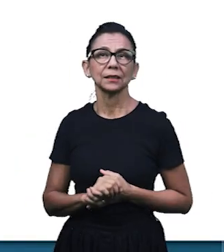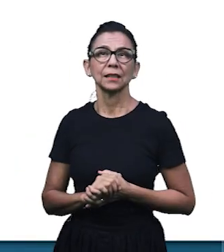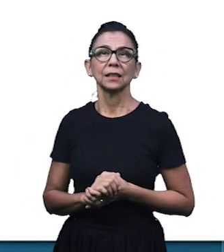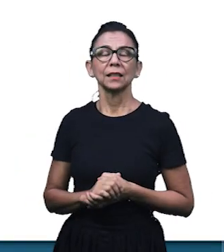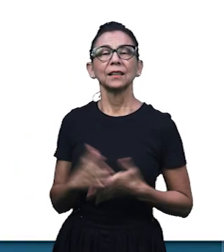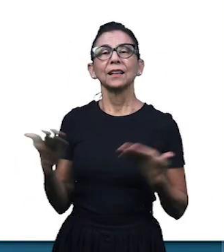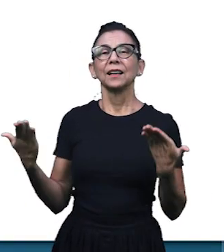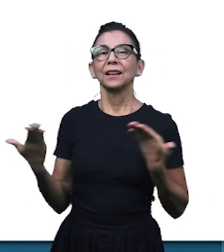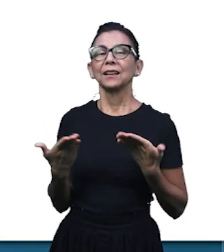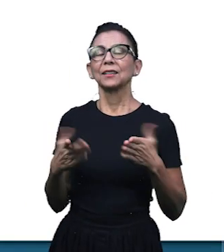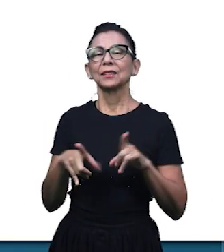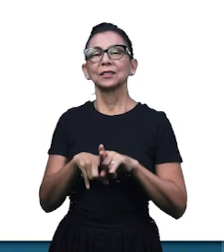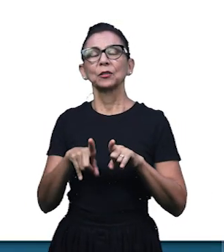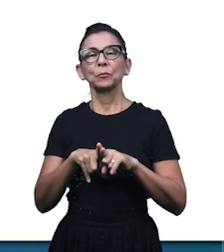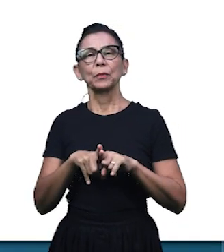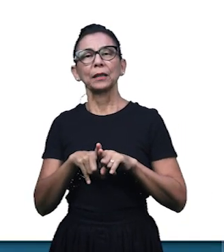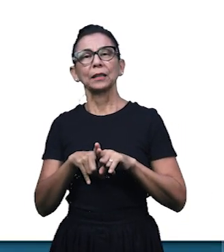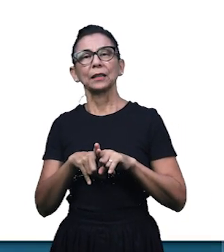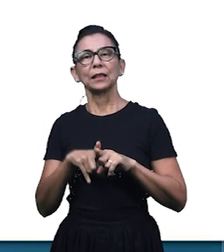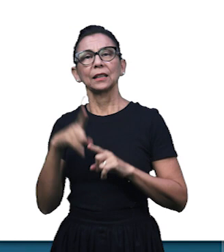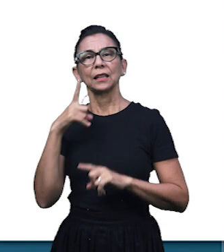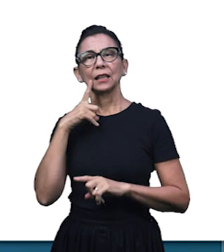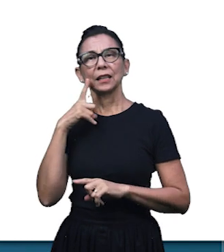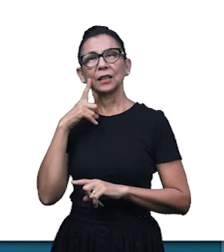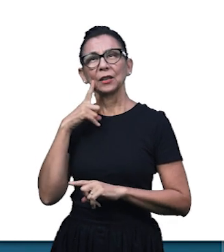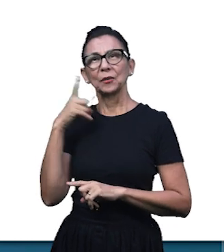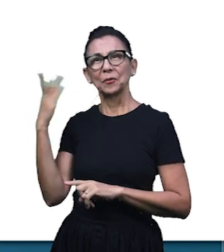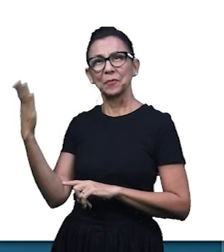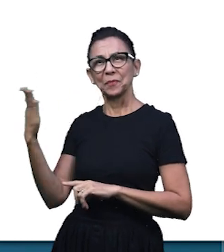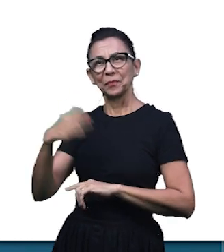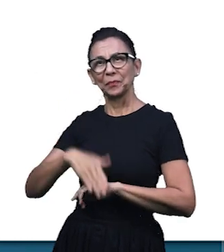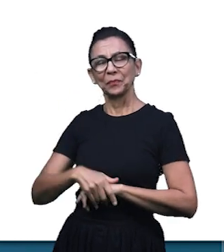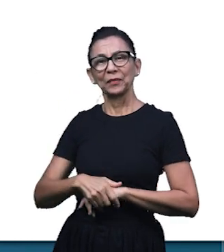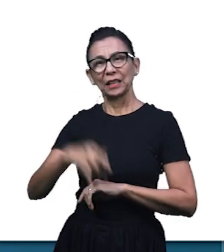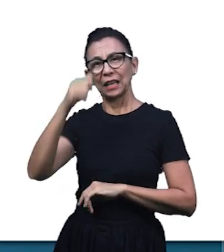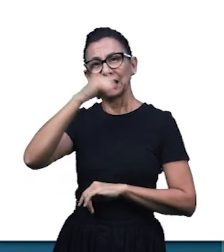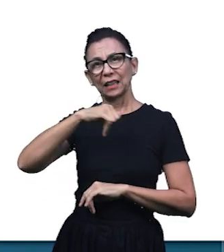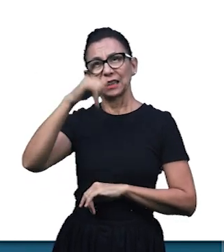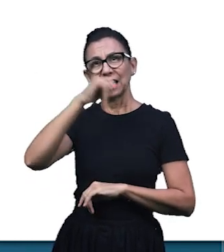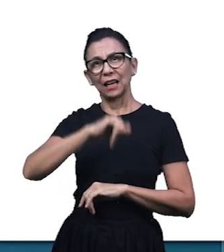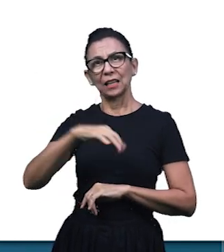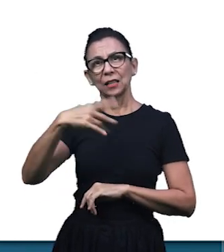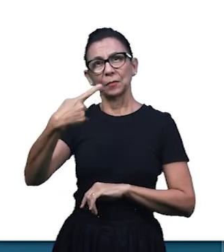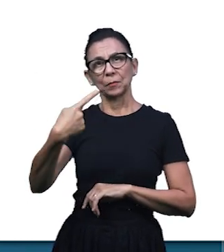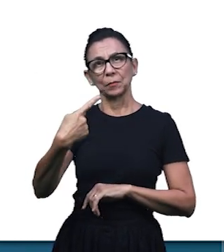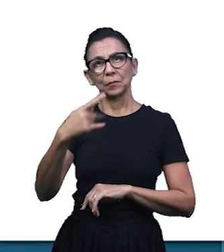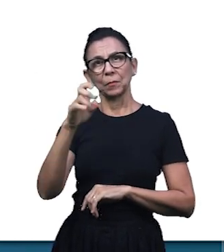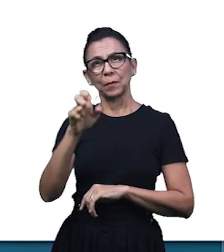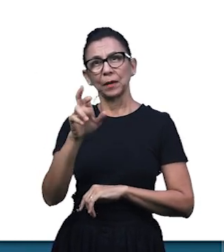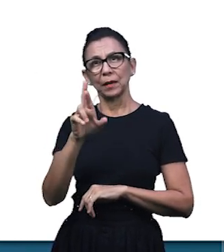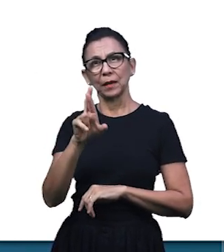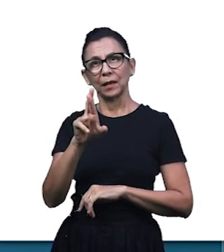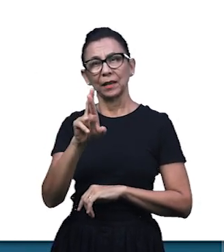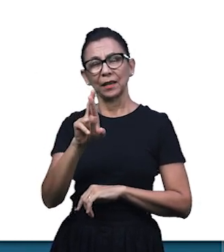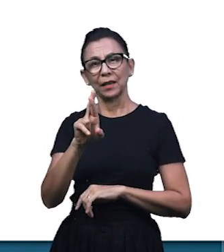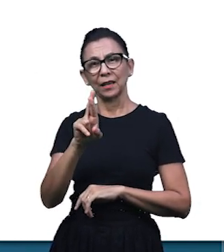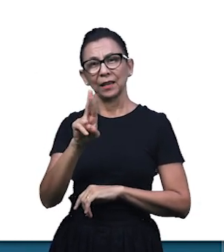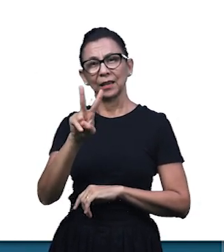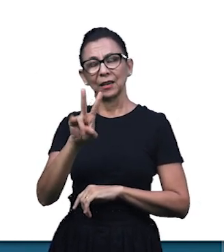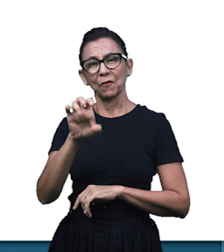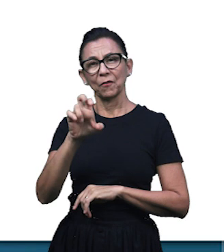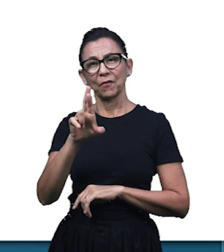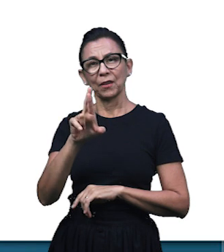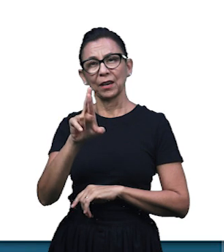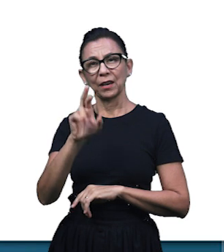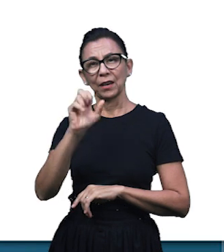assistência que foi feita pela igreja em Peveranho é o nome do lugar, província de Cuneo, na Itália.